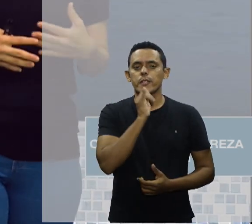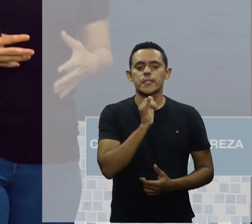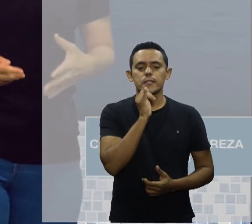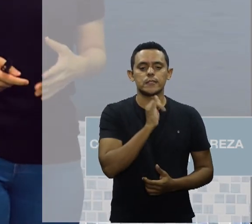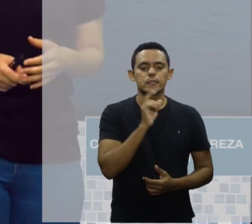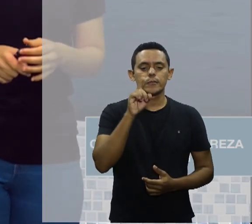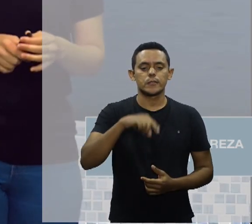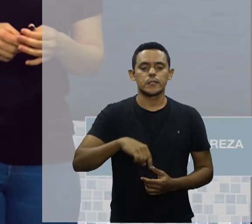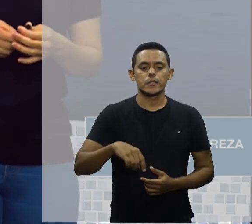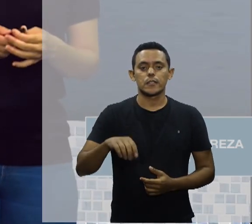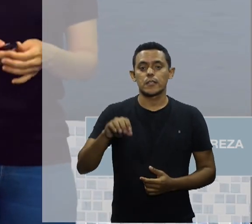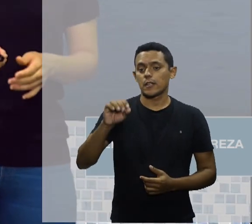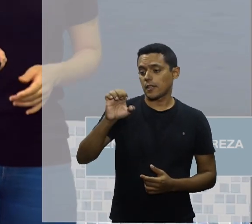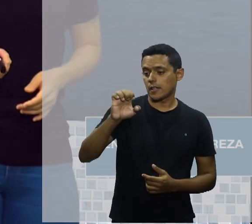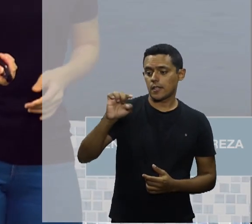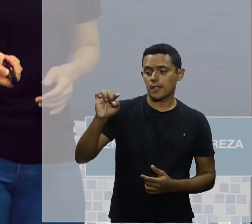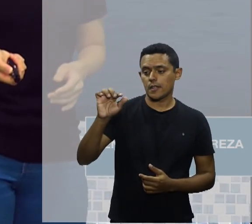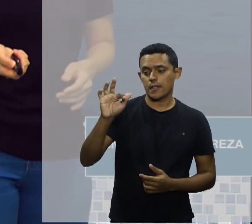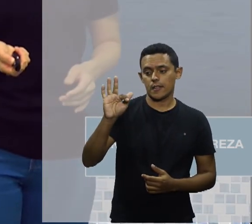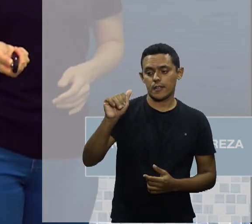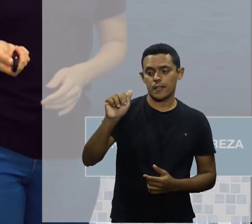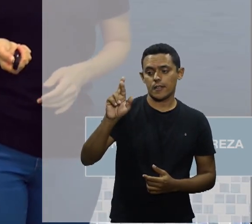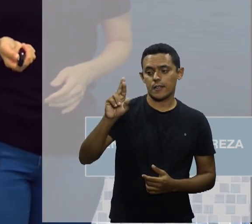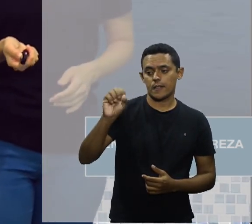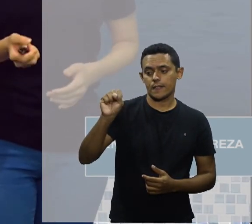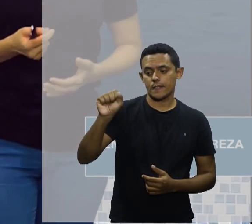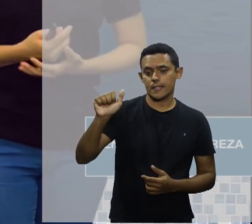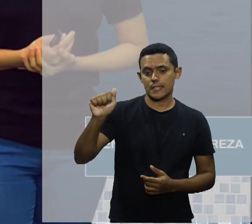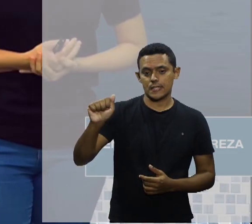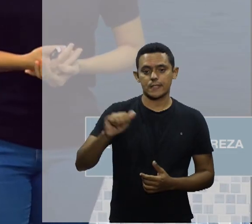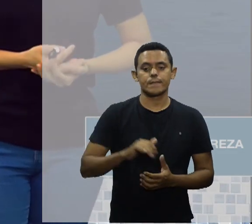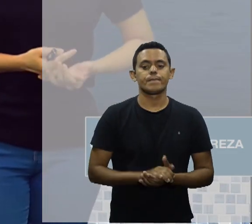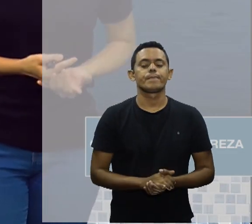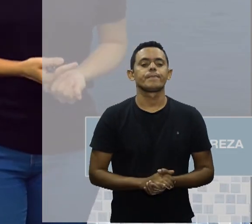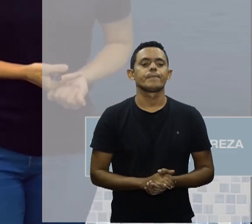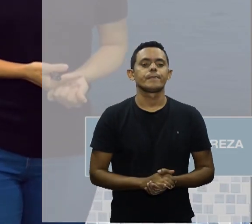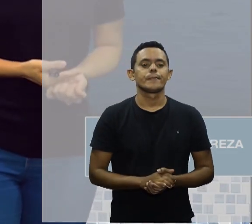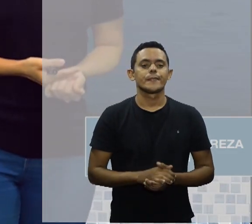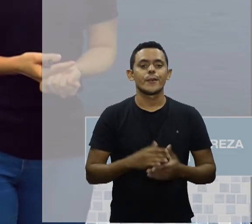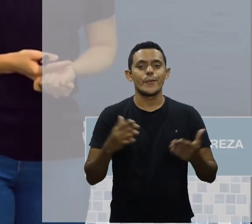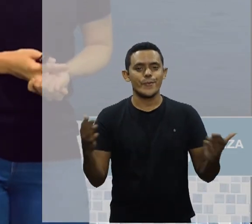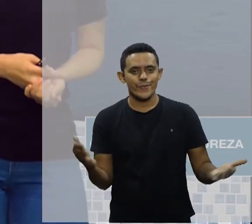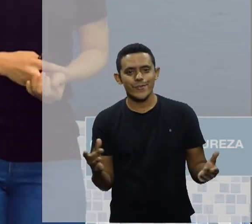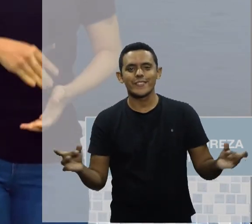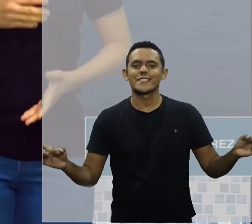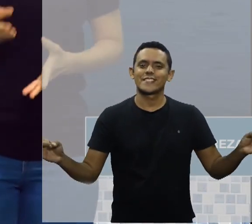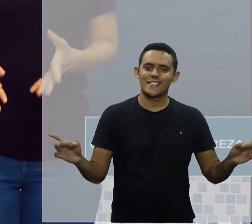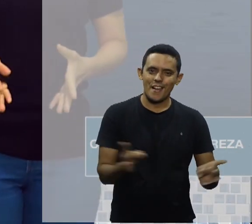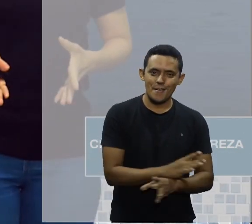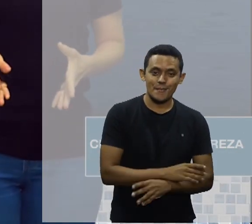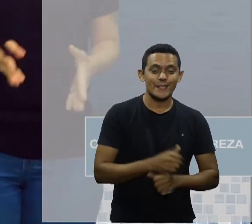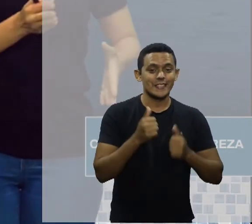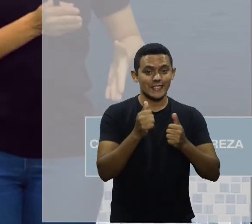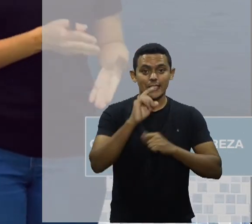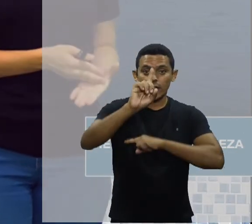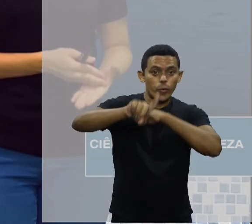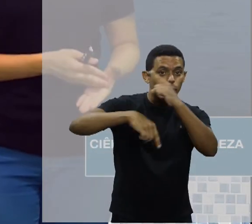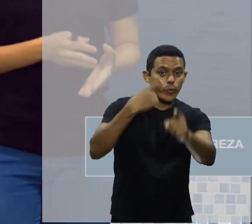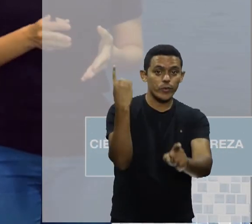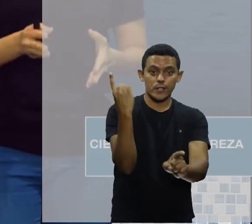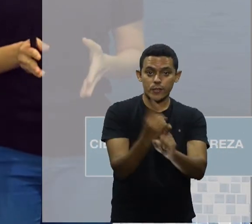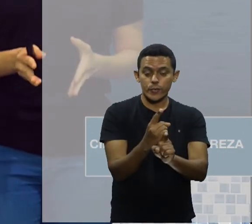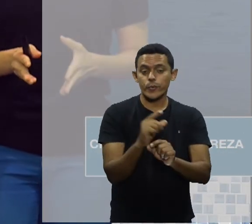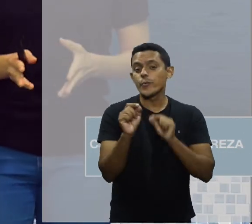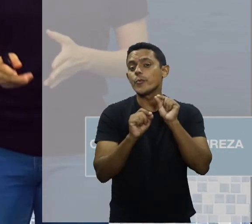tempo que é o E-Farsas tá bom então desse jeito a gente acaba nossa aula e na nossa próxima aula a gente vai